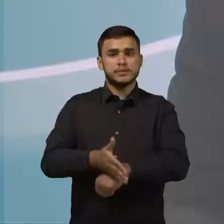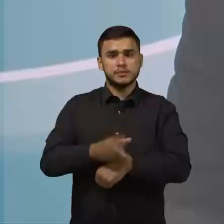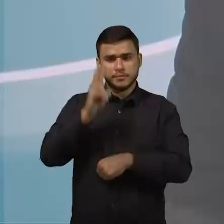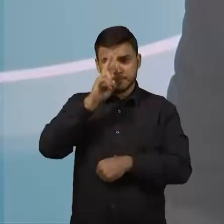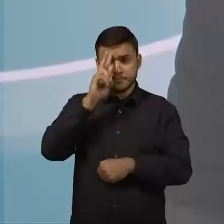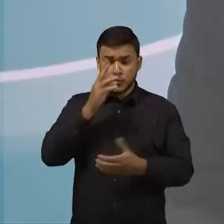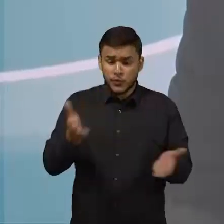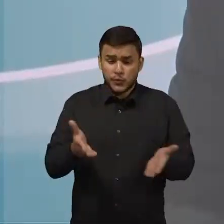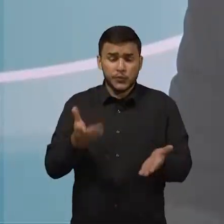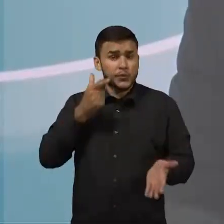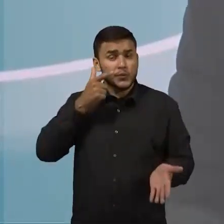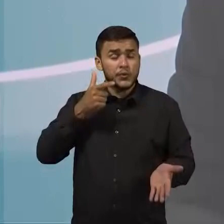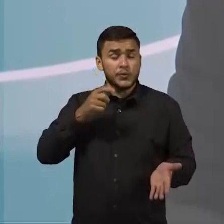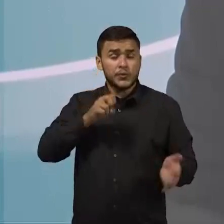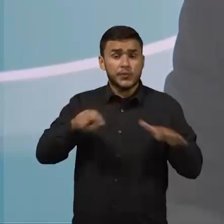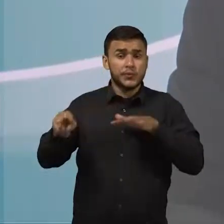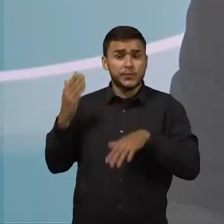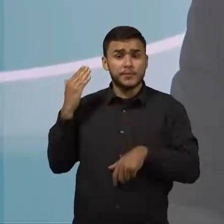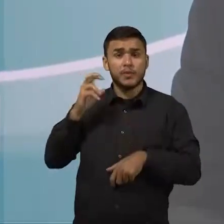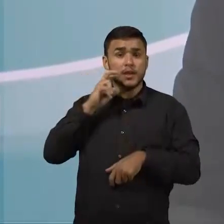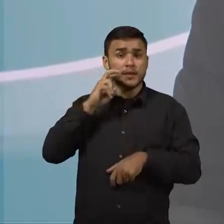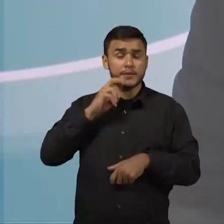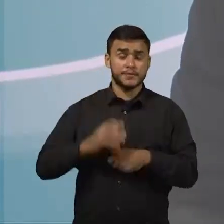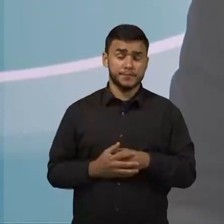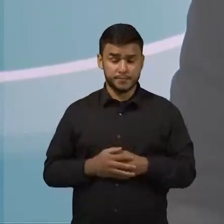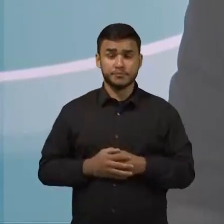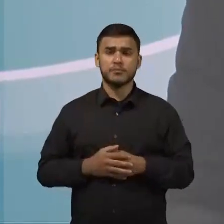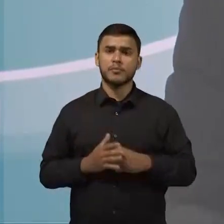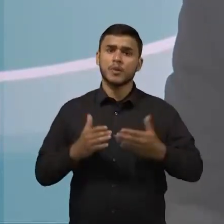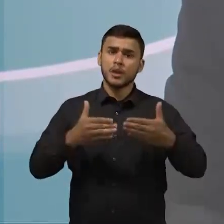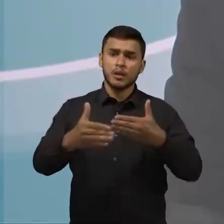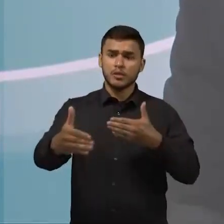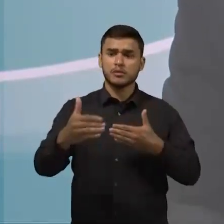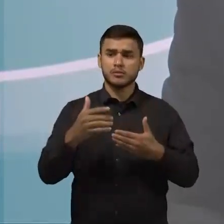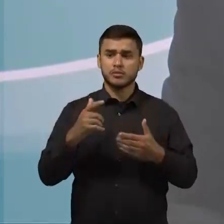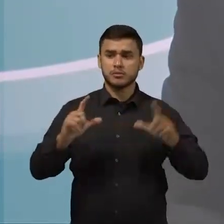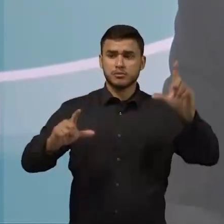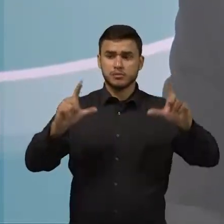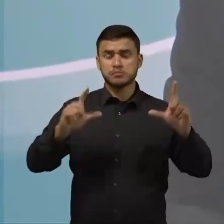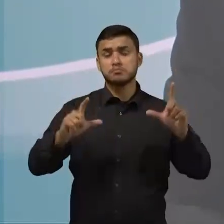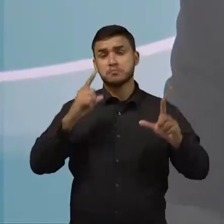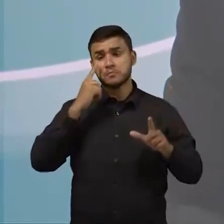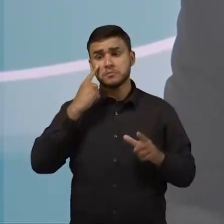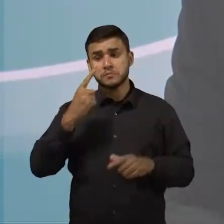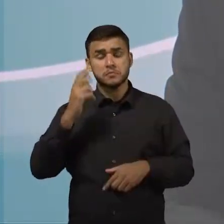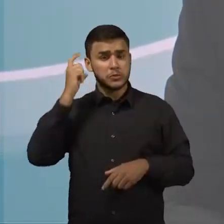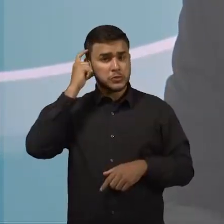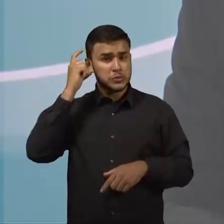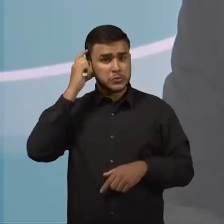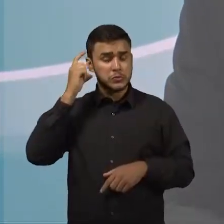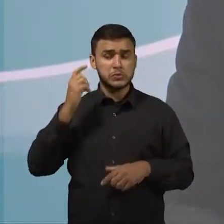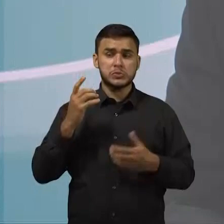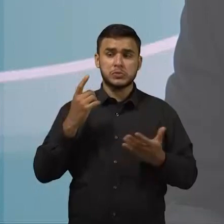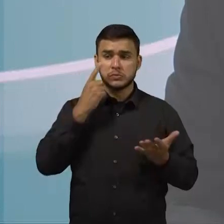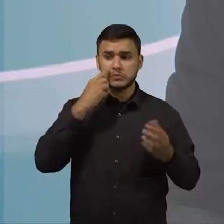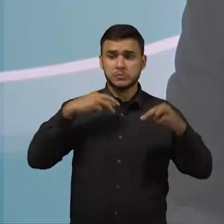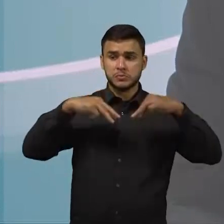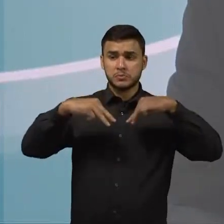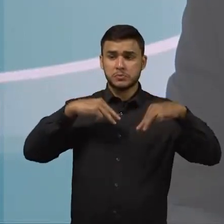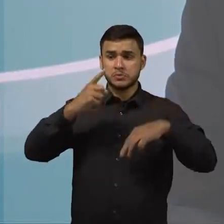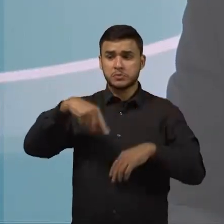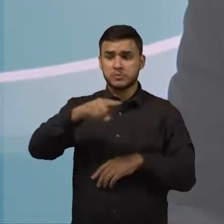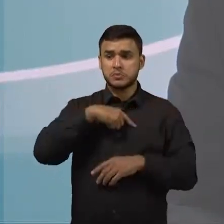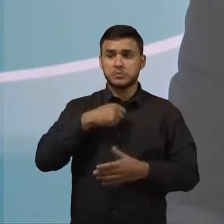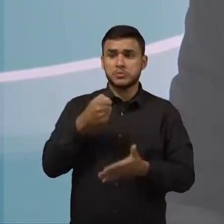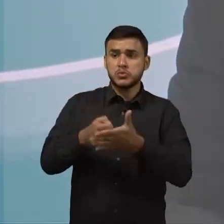Então, são análises que a imprensa pode fazer, não cobrar, e eu espero que os ministros não se